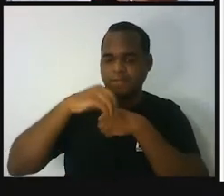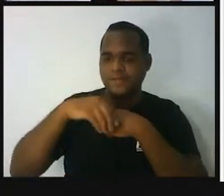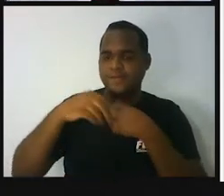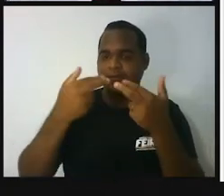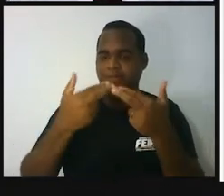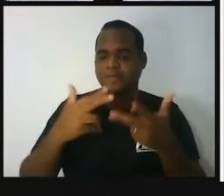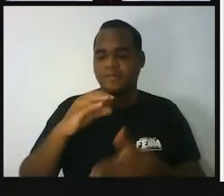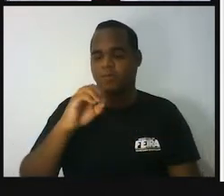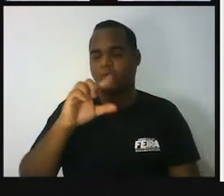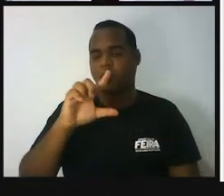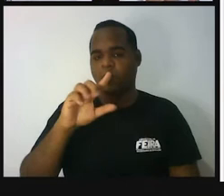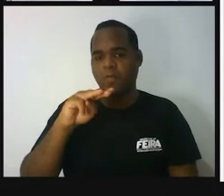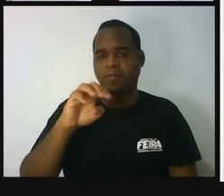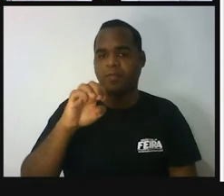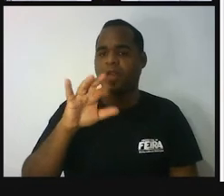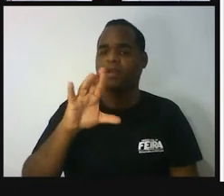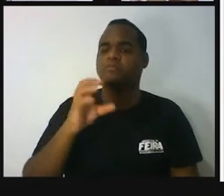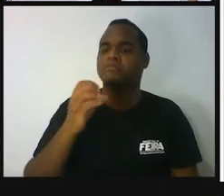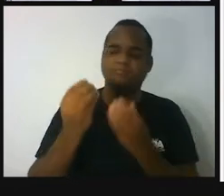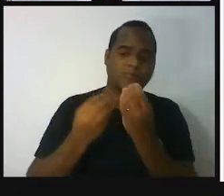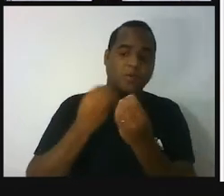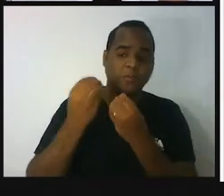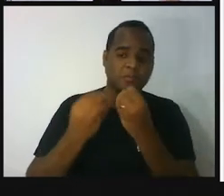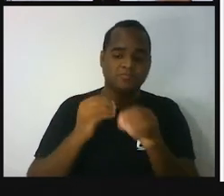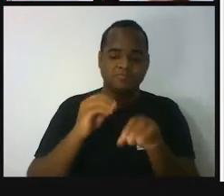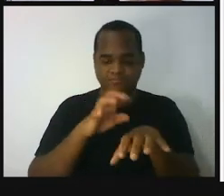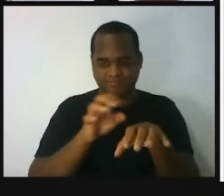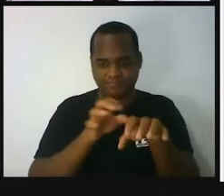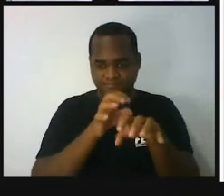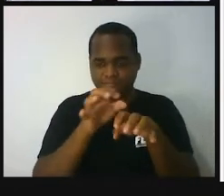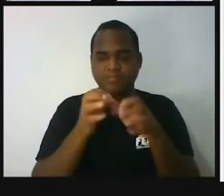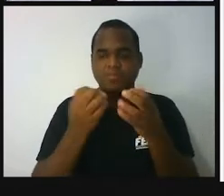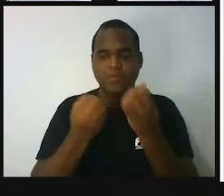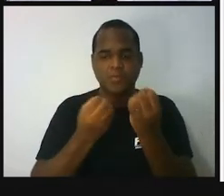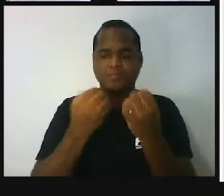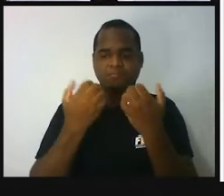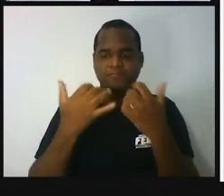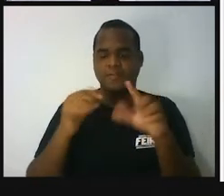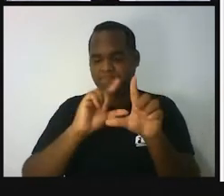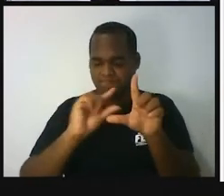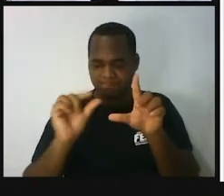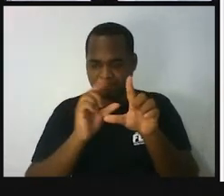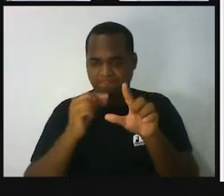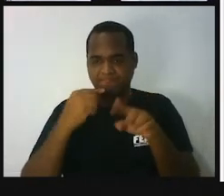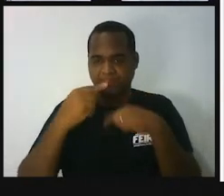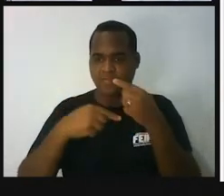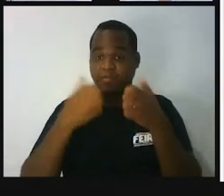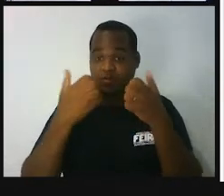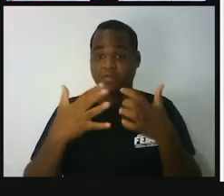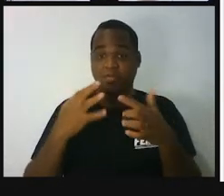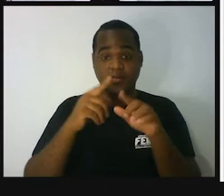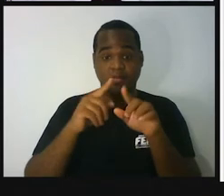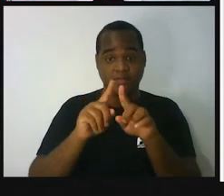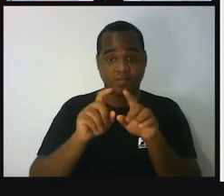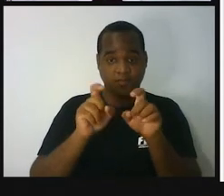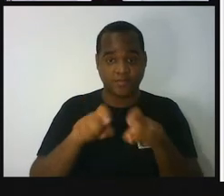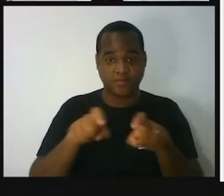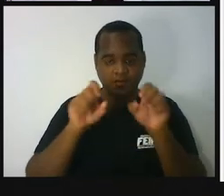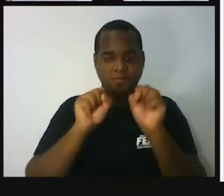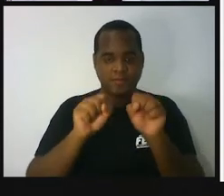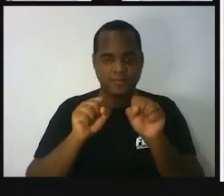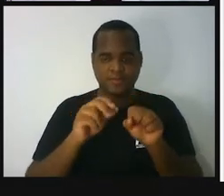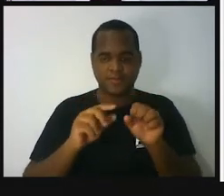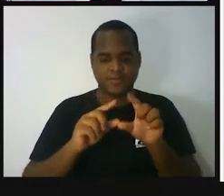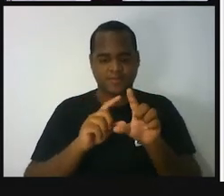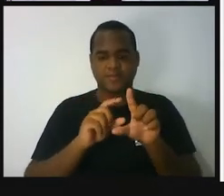uma colmeia. Você pode acessar esse link para estar lendo esse material depois, esse link que vai ficar aí